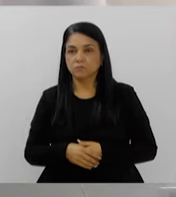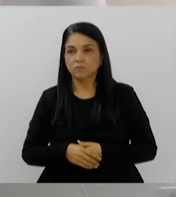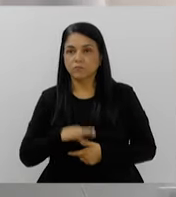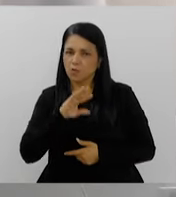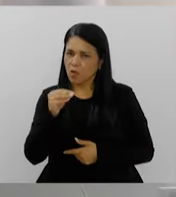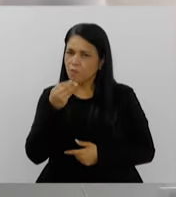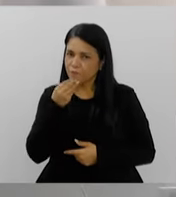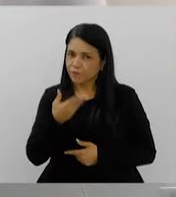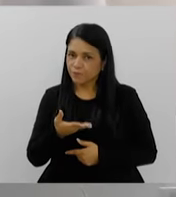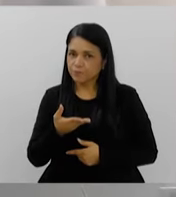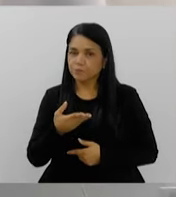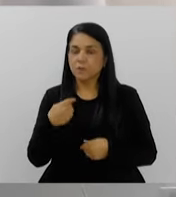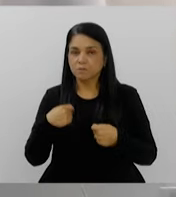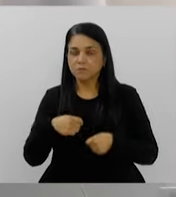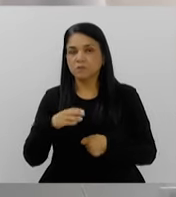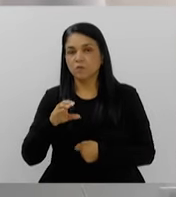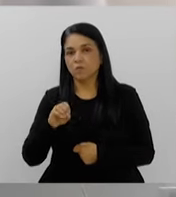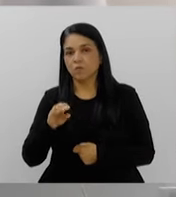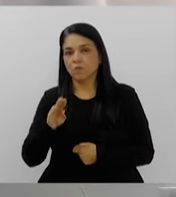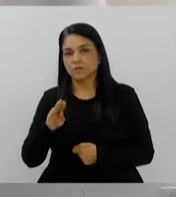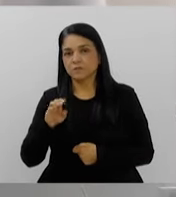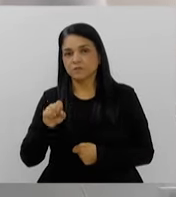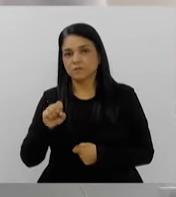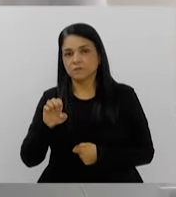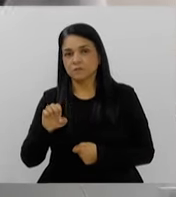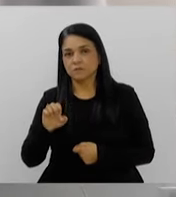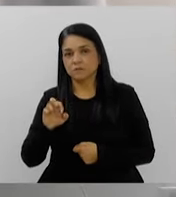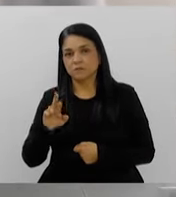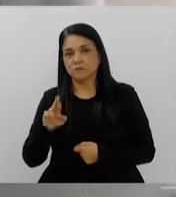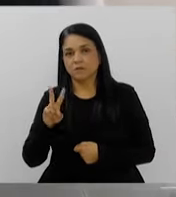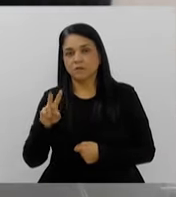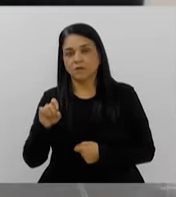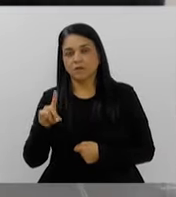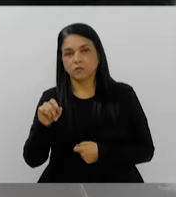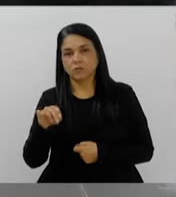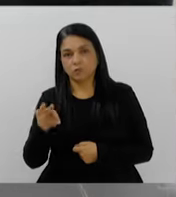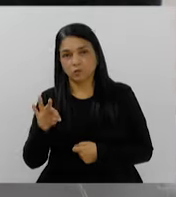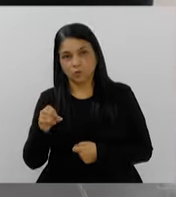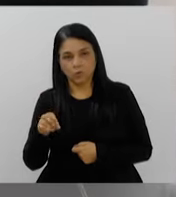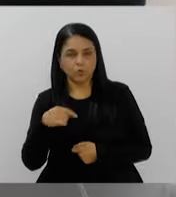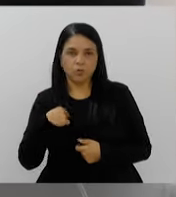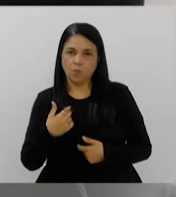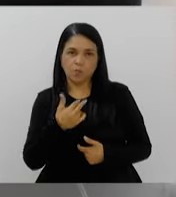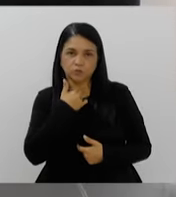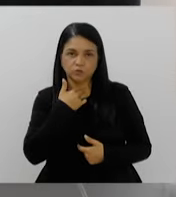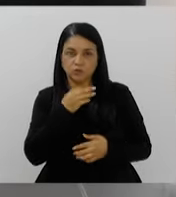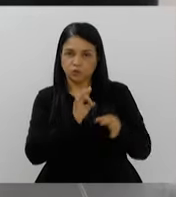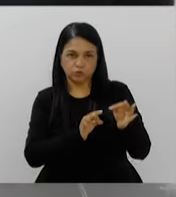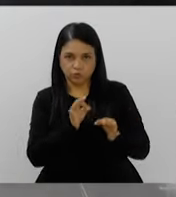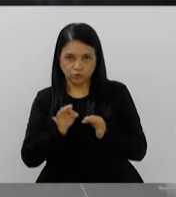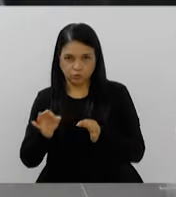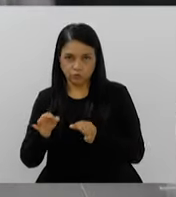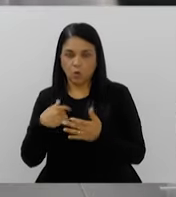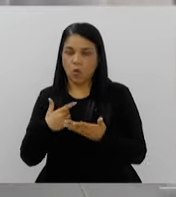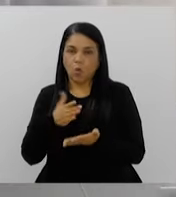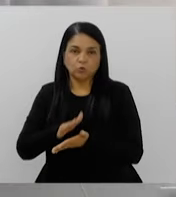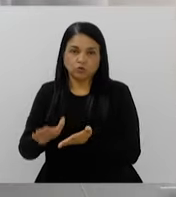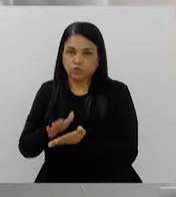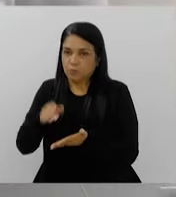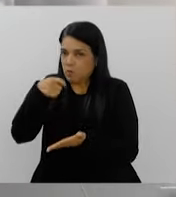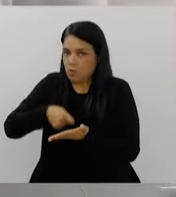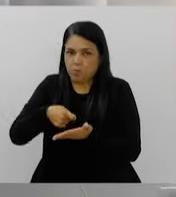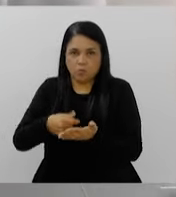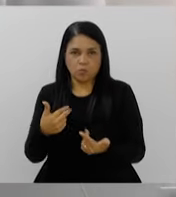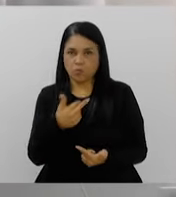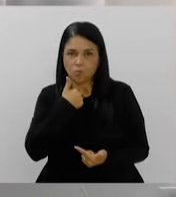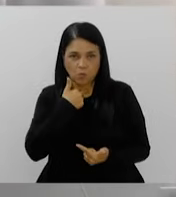Obviamente que desde que esse observatório não tenha personalidade jurídica própria e não incida qualquer despesa obrigatória